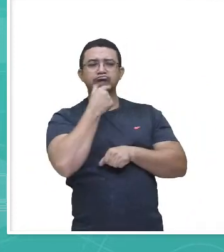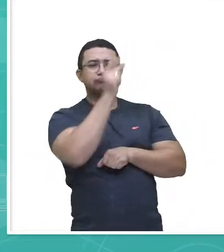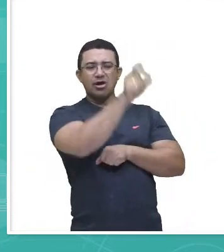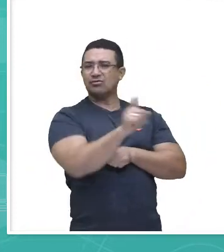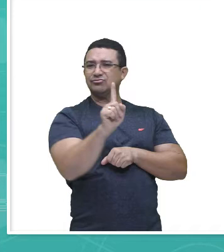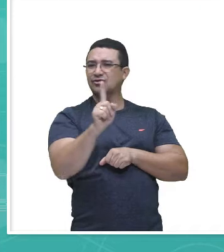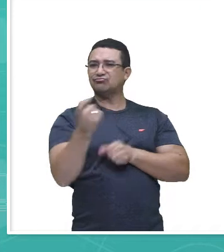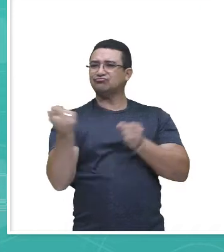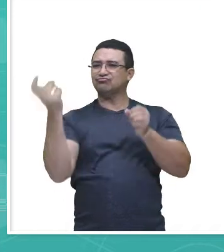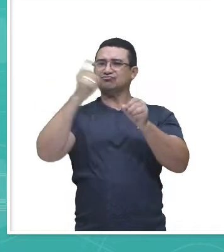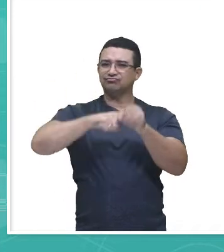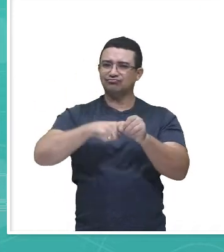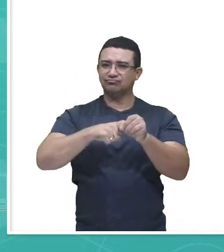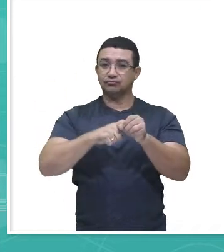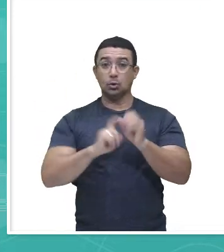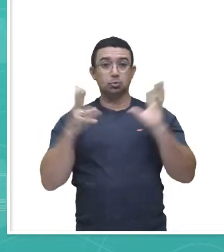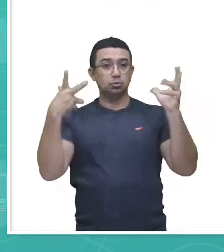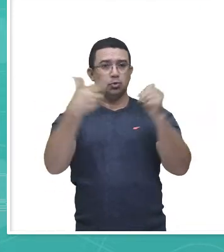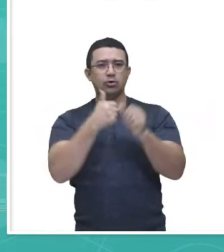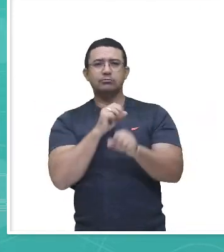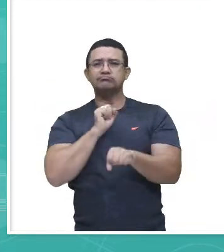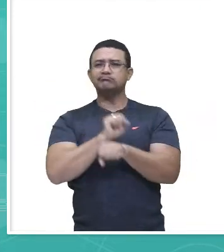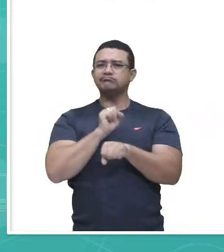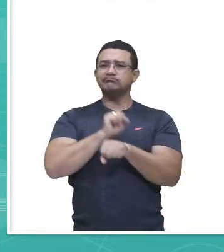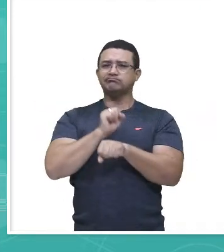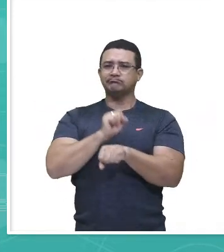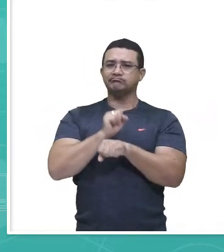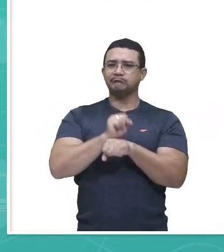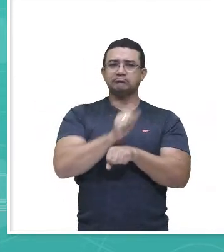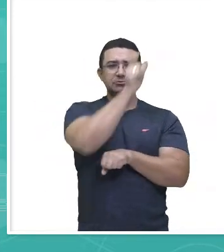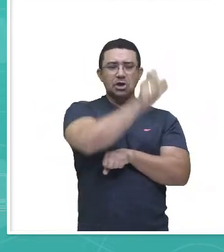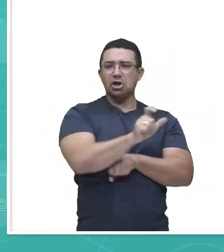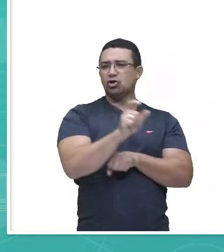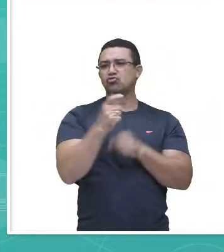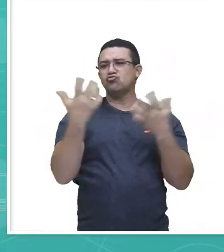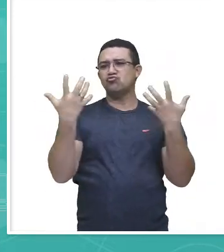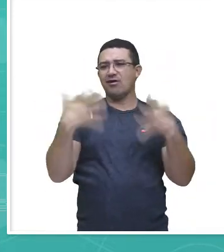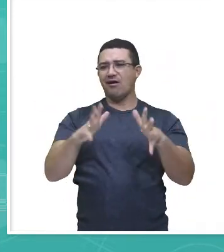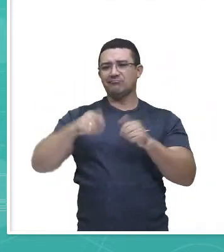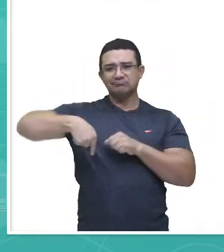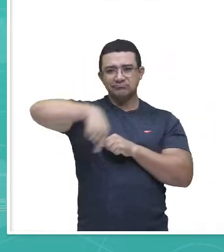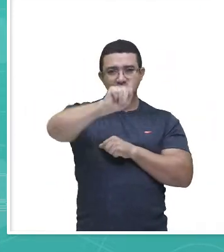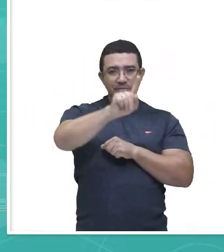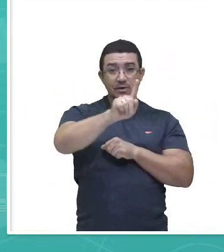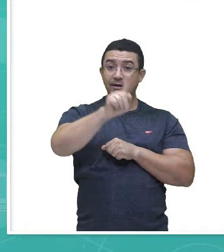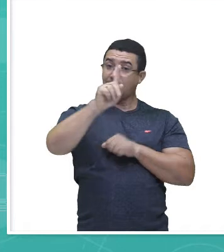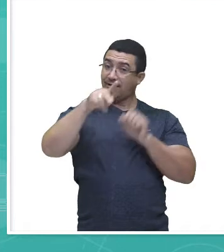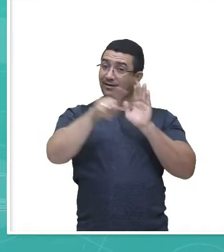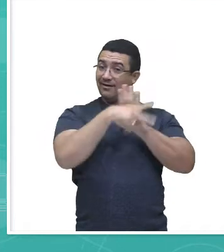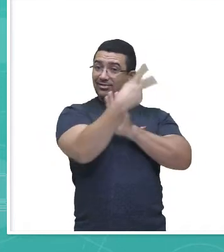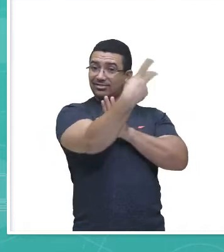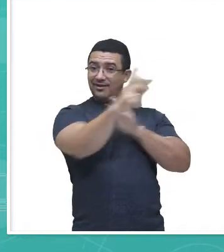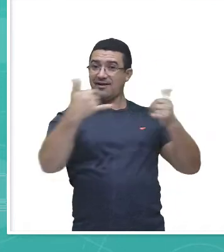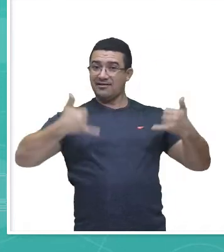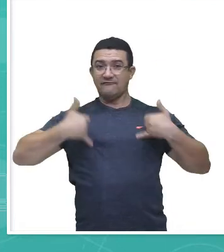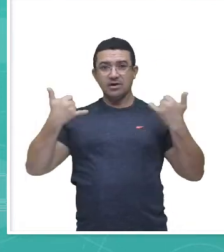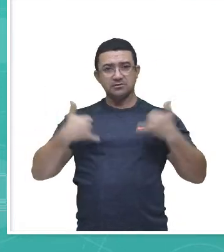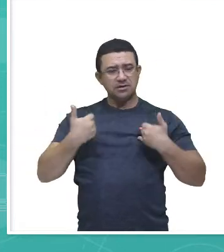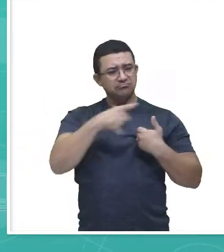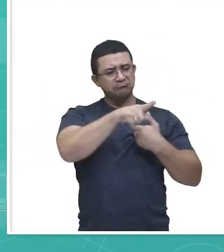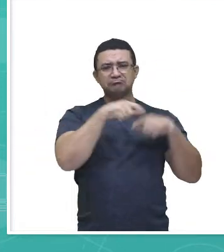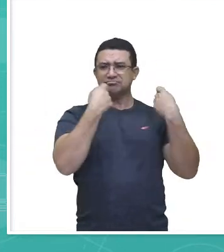aparecia, todos esperavam, ele não queria ir, era seu aniversário, deveria